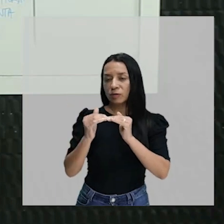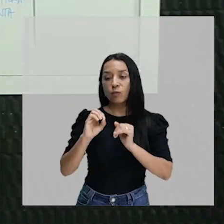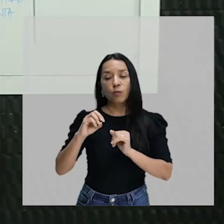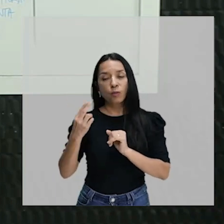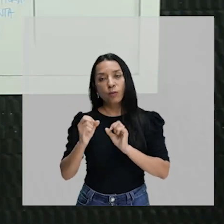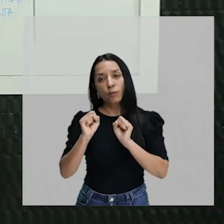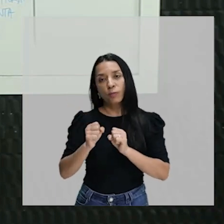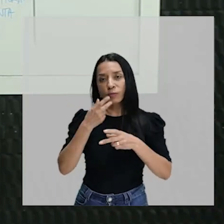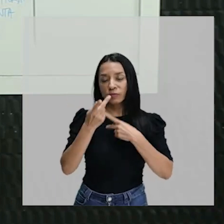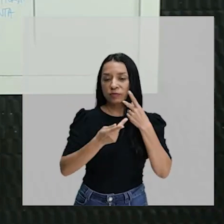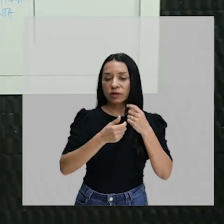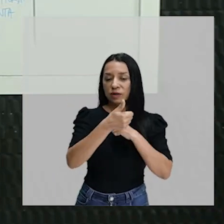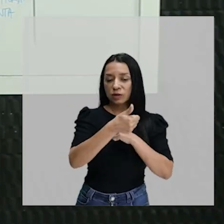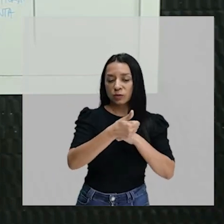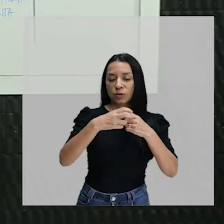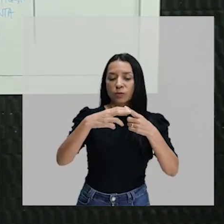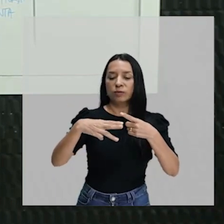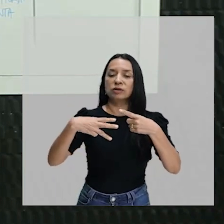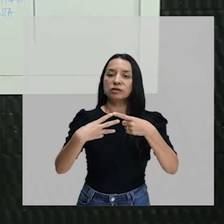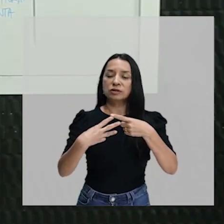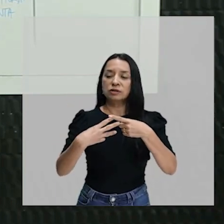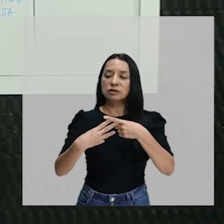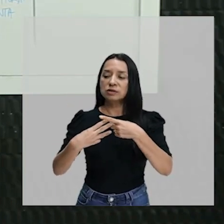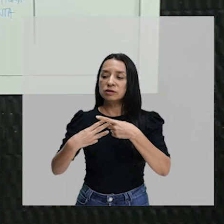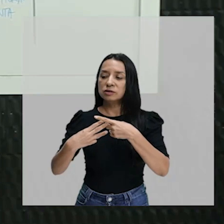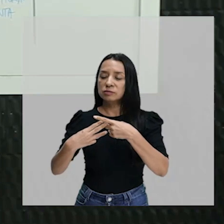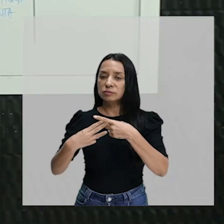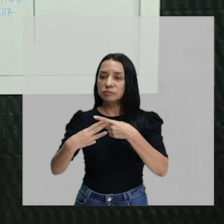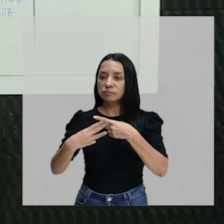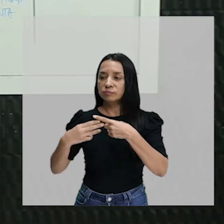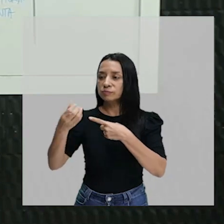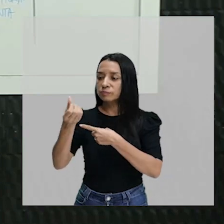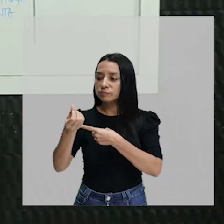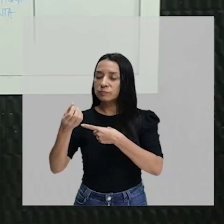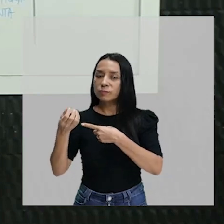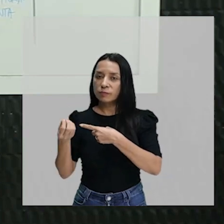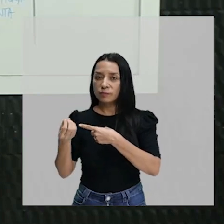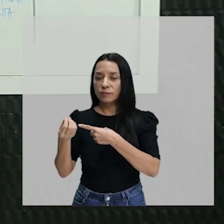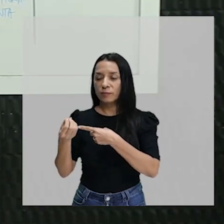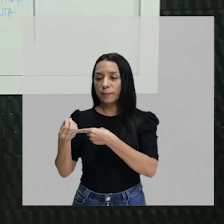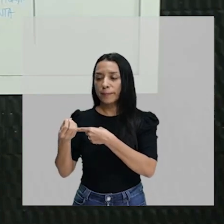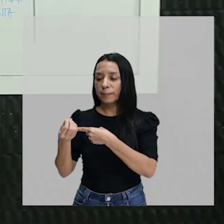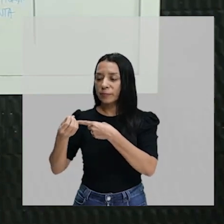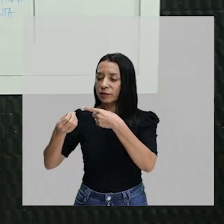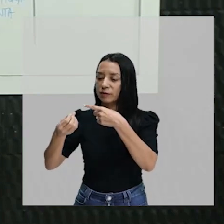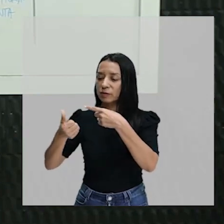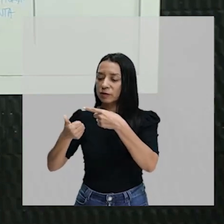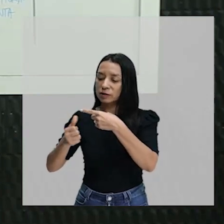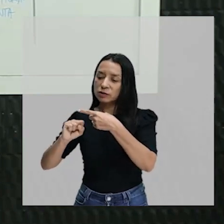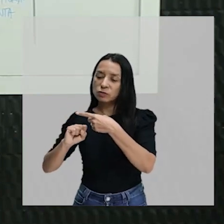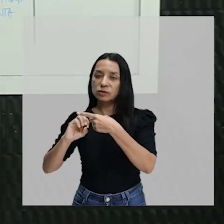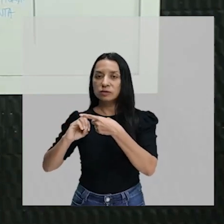três assim como 60 está para